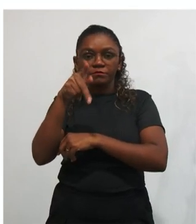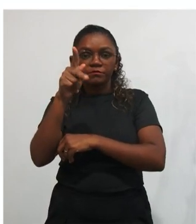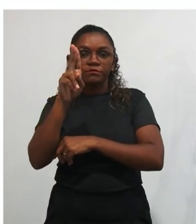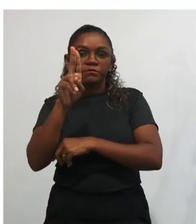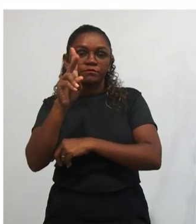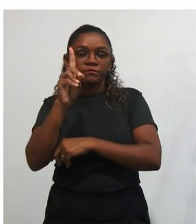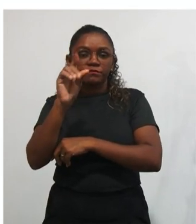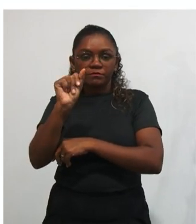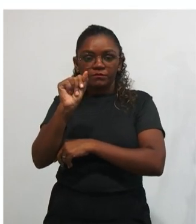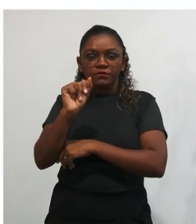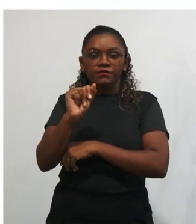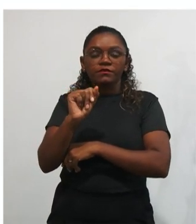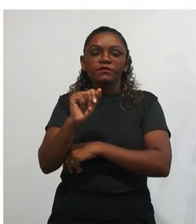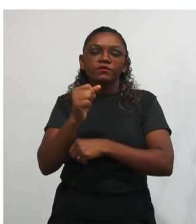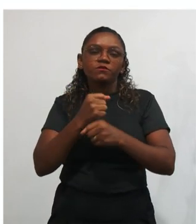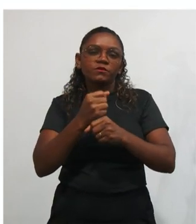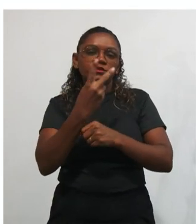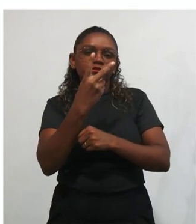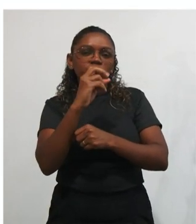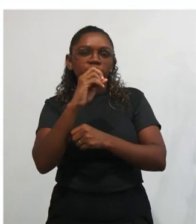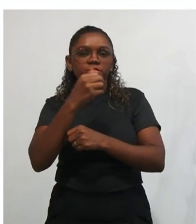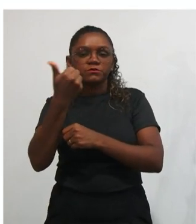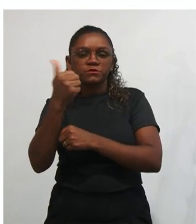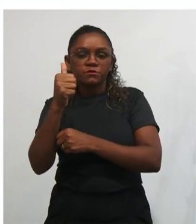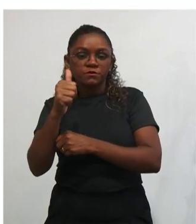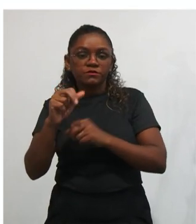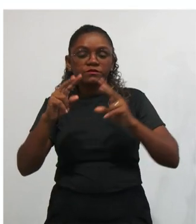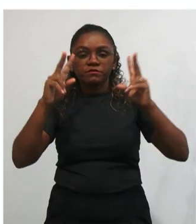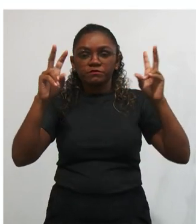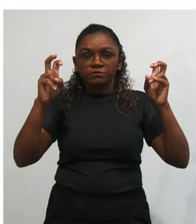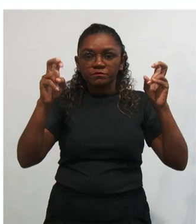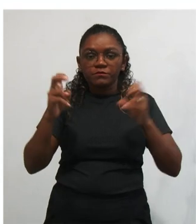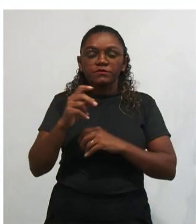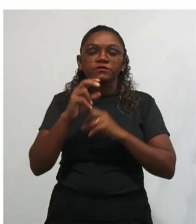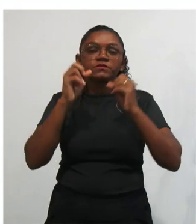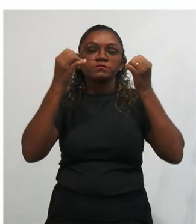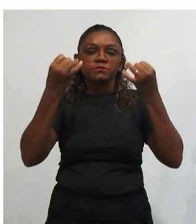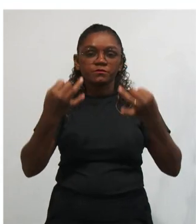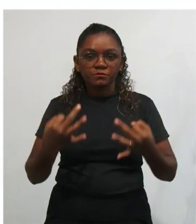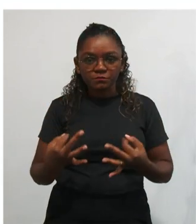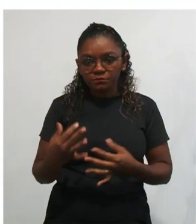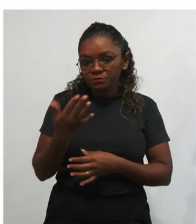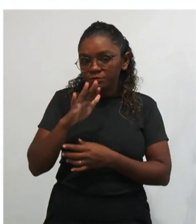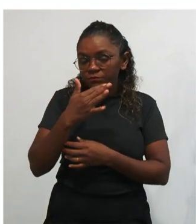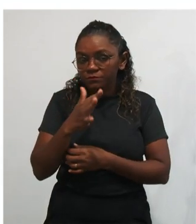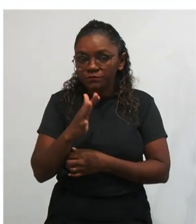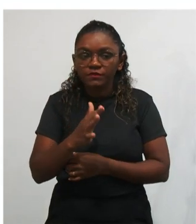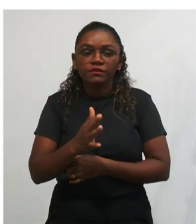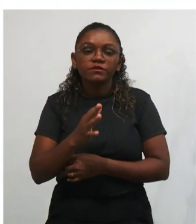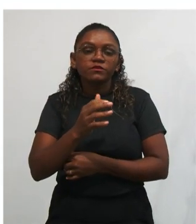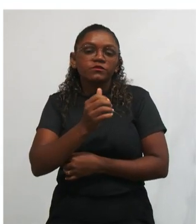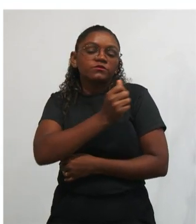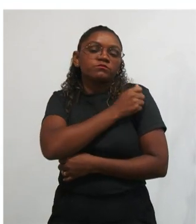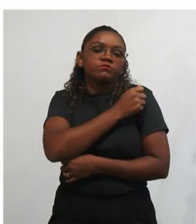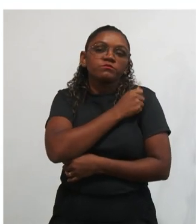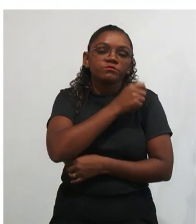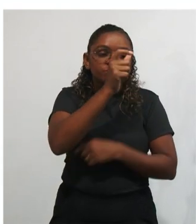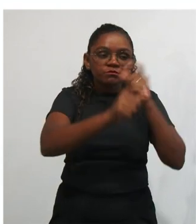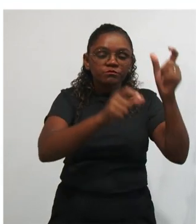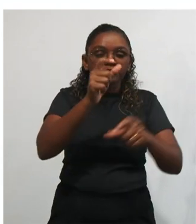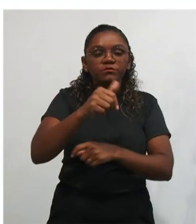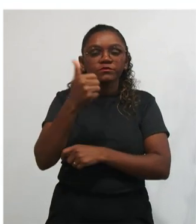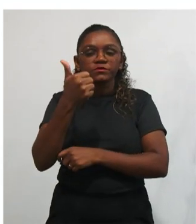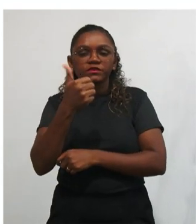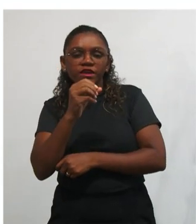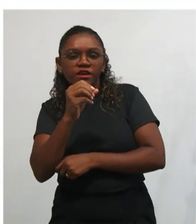10 a 30% dos indivíduos na sua idade escolar eles apresentam algum grau de disgrafia